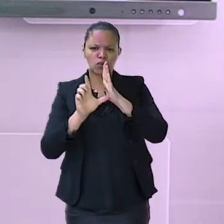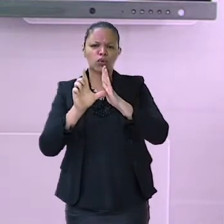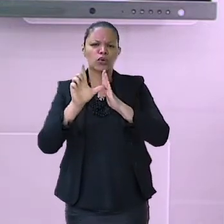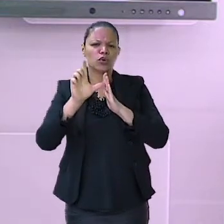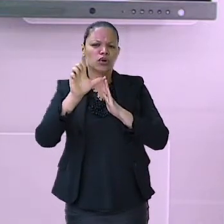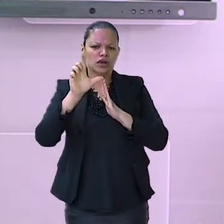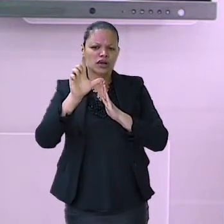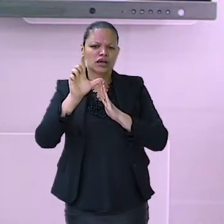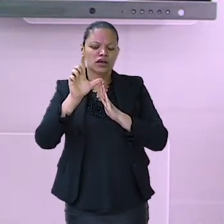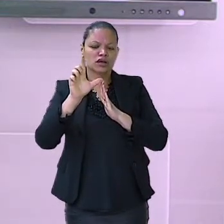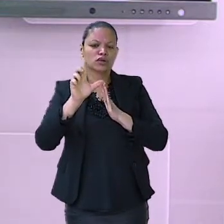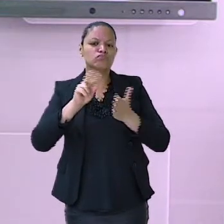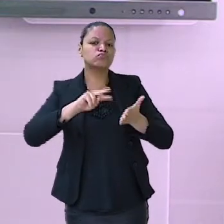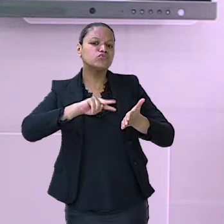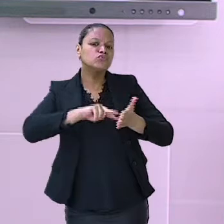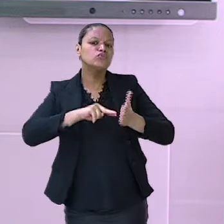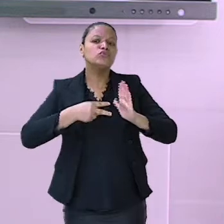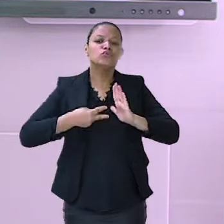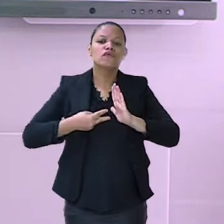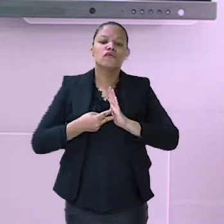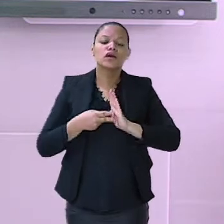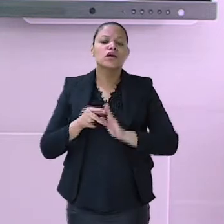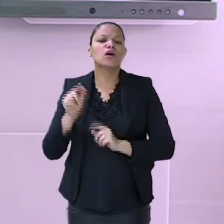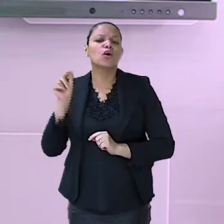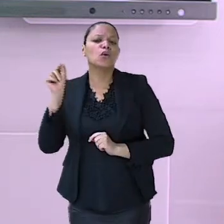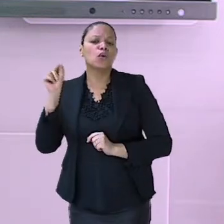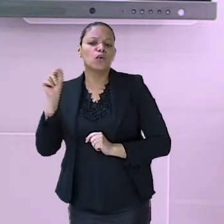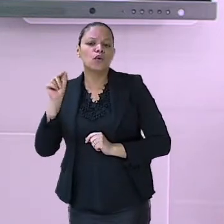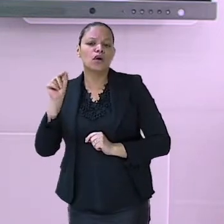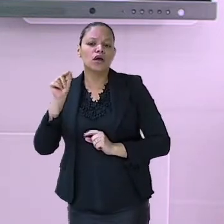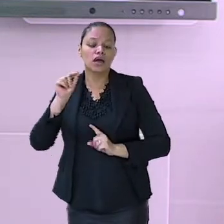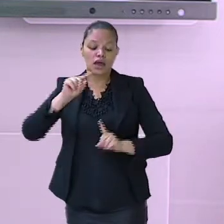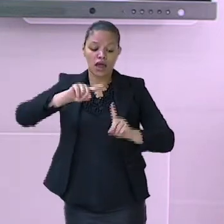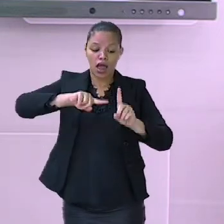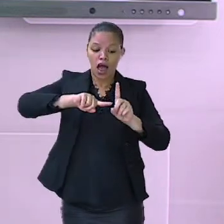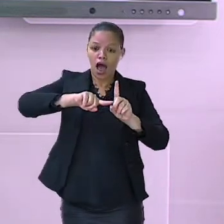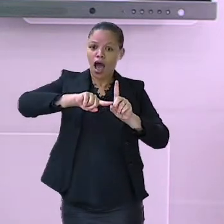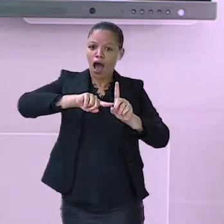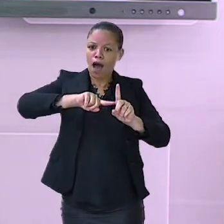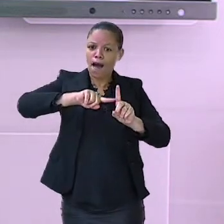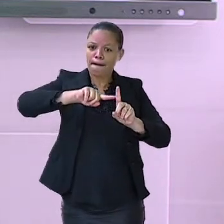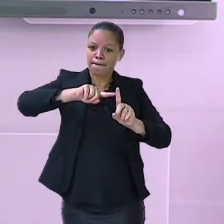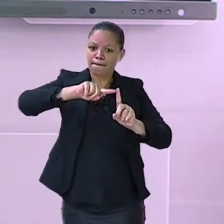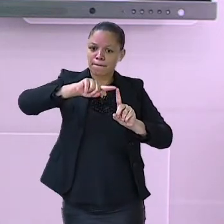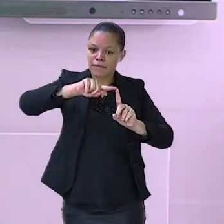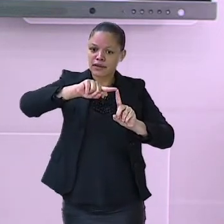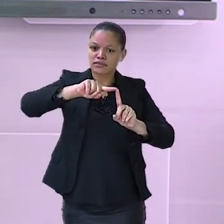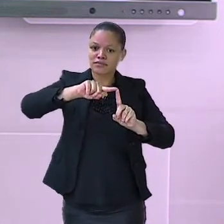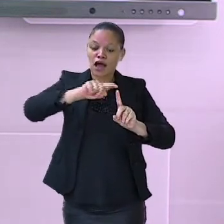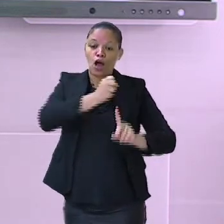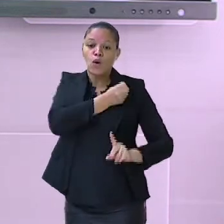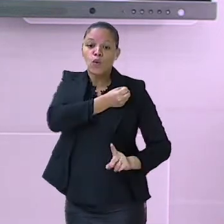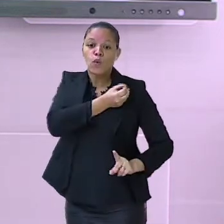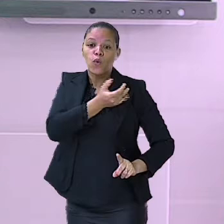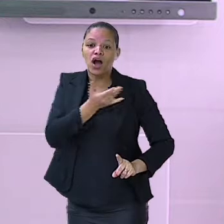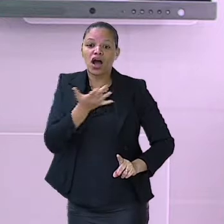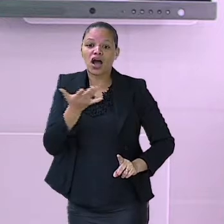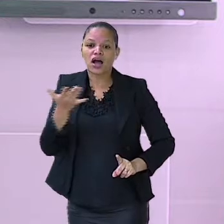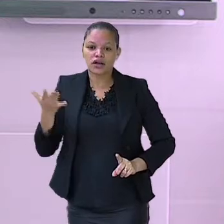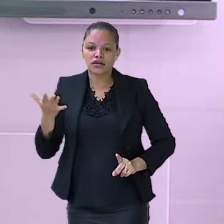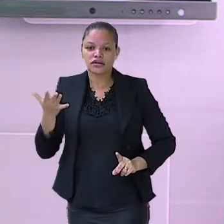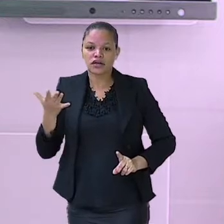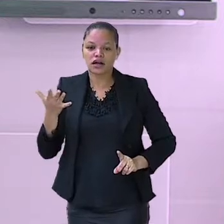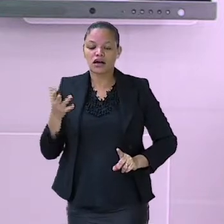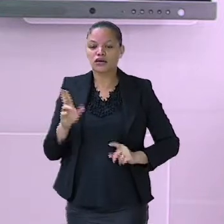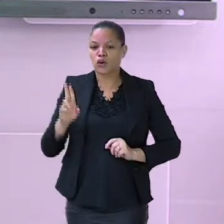a capacidade? É quanto que eu consigo colocar ali naquele recipiente. Essa quantidade eu vou chamar então